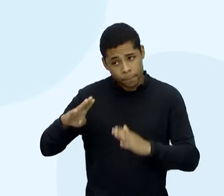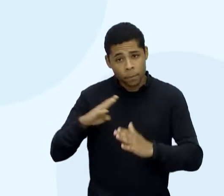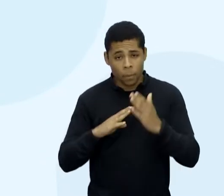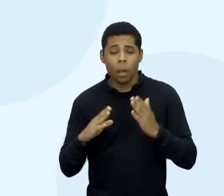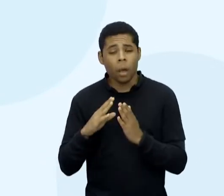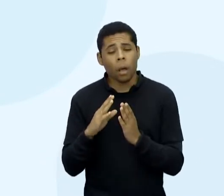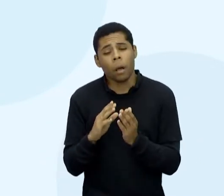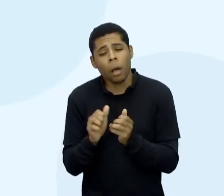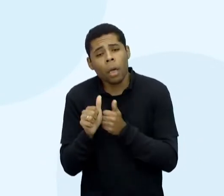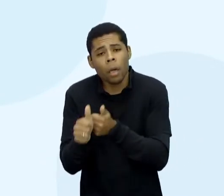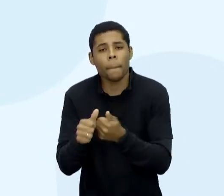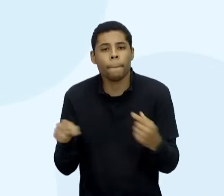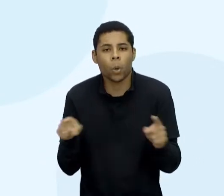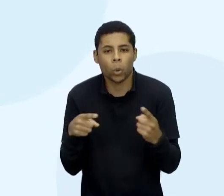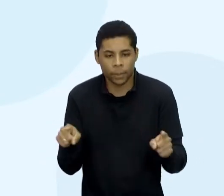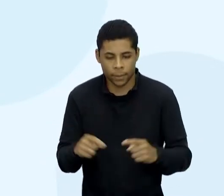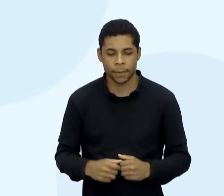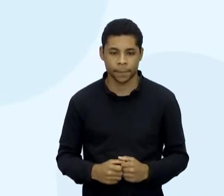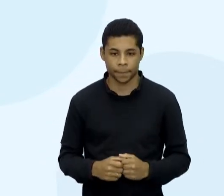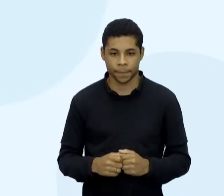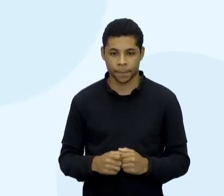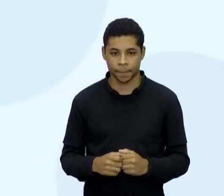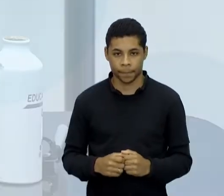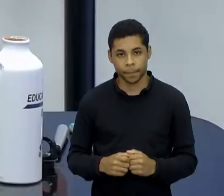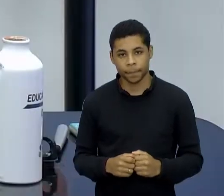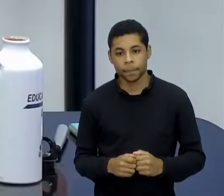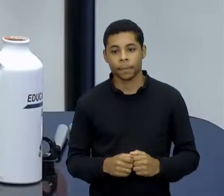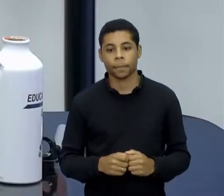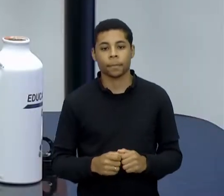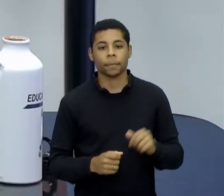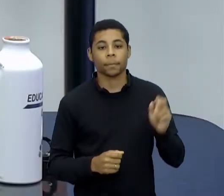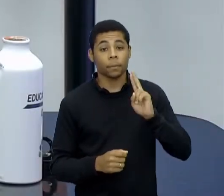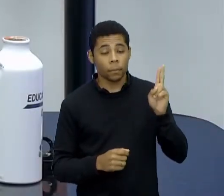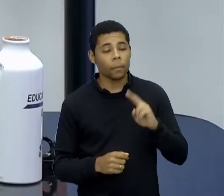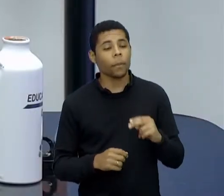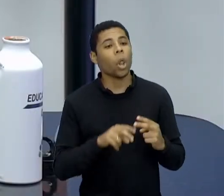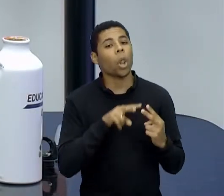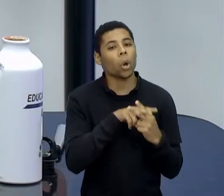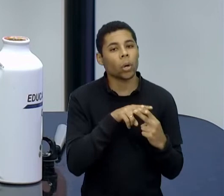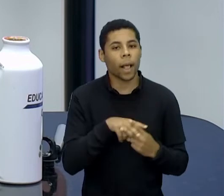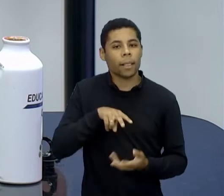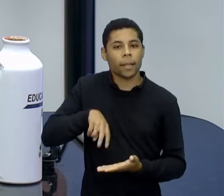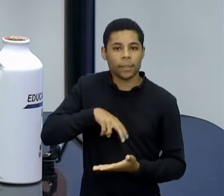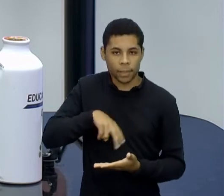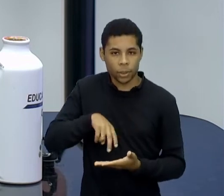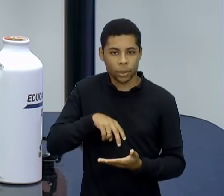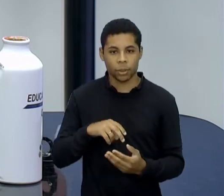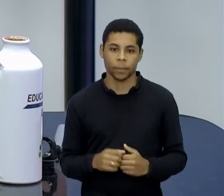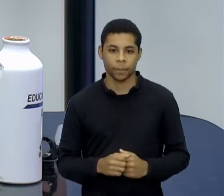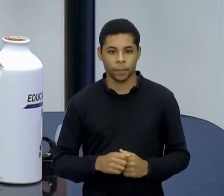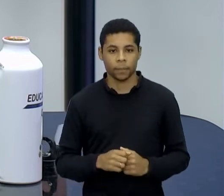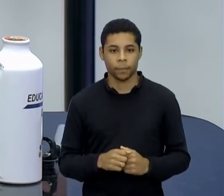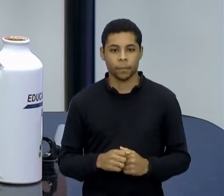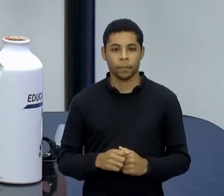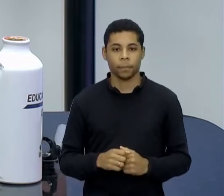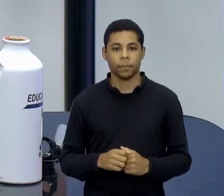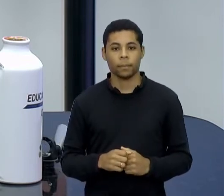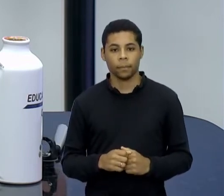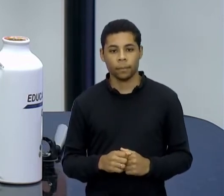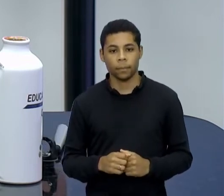esse modelo de cultura imaterial, não é, Ju? Eles chamam de luta dançante. Luta dançante? Luta dançante. Assim como nós temos